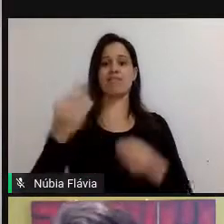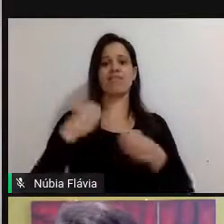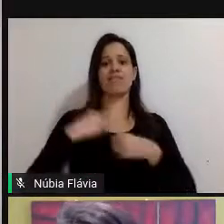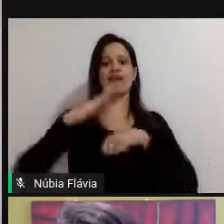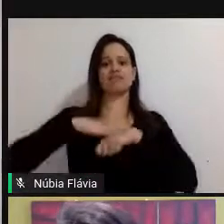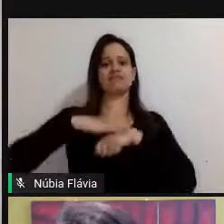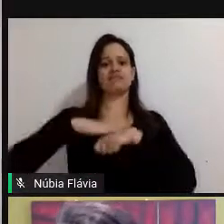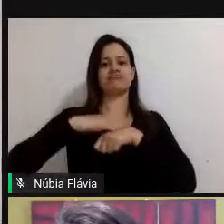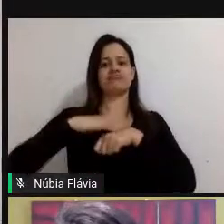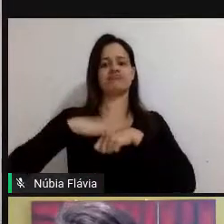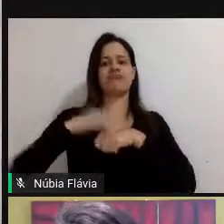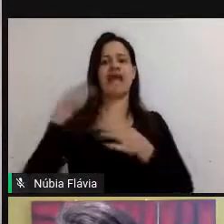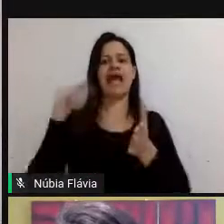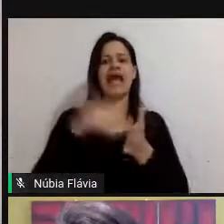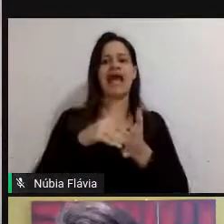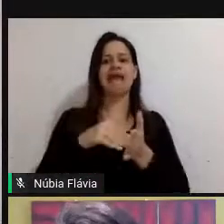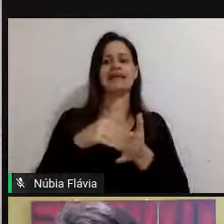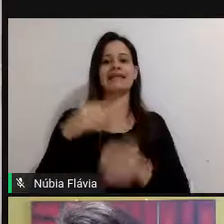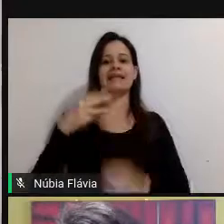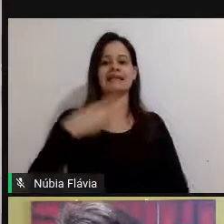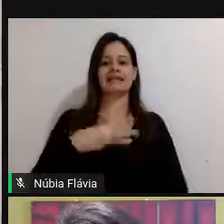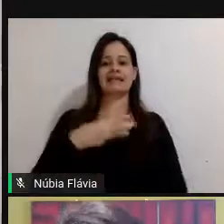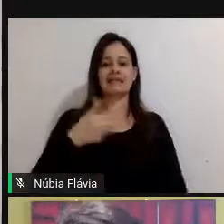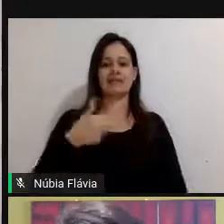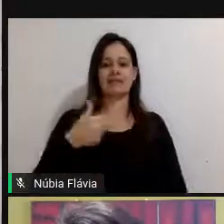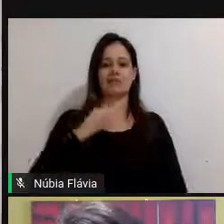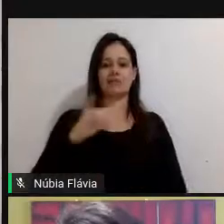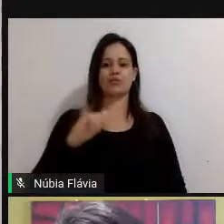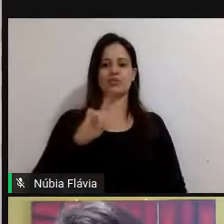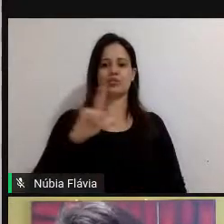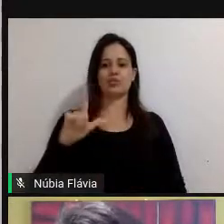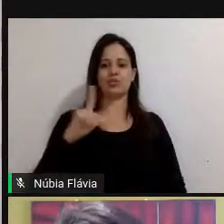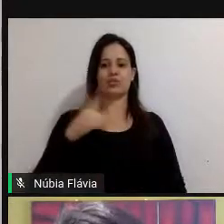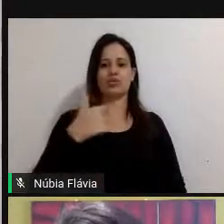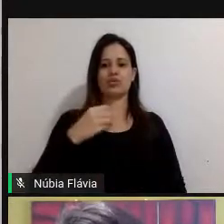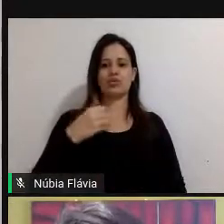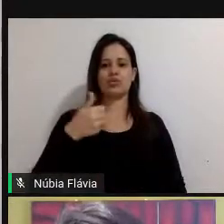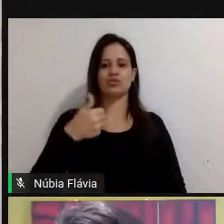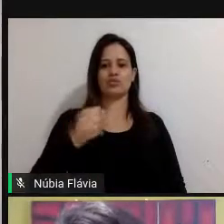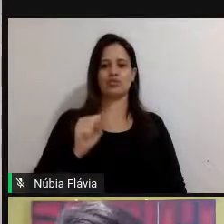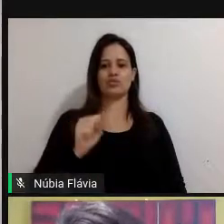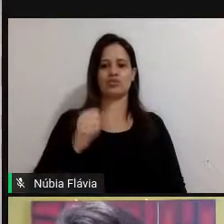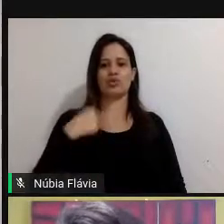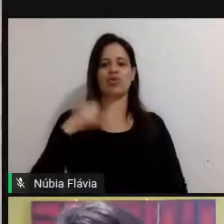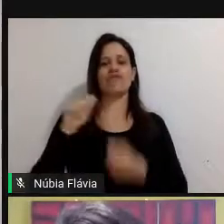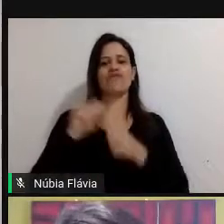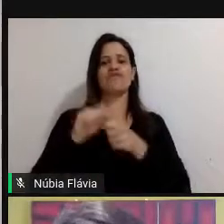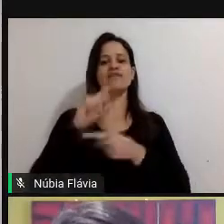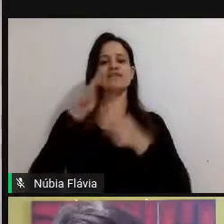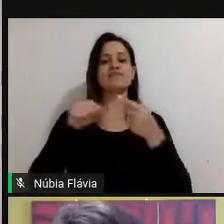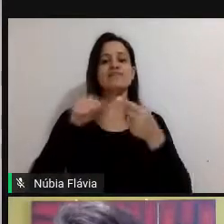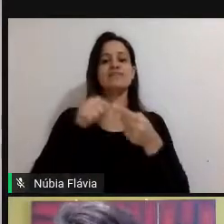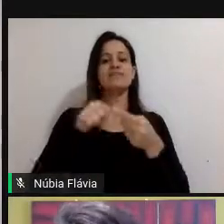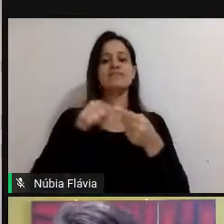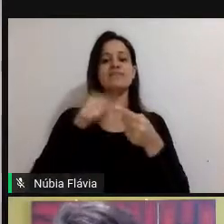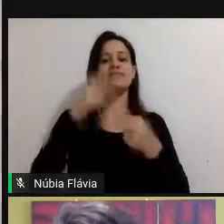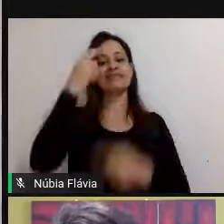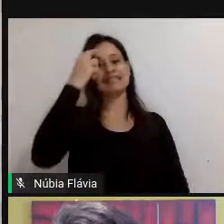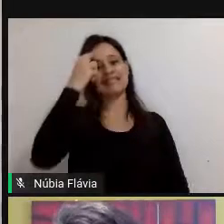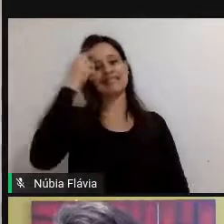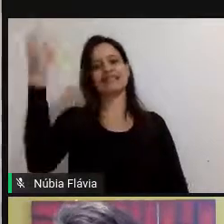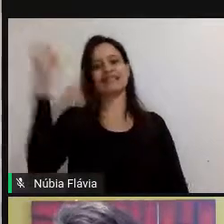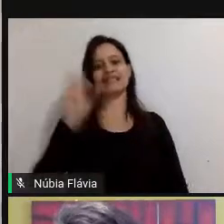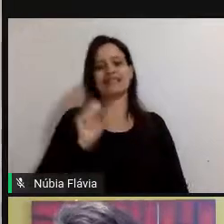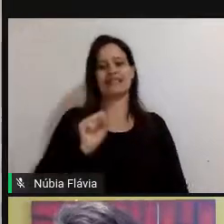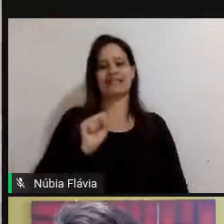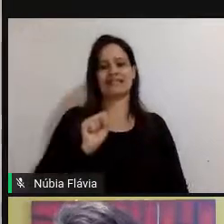que eu ia fazer isso até 31 de julho de 2018. Transformei numa meta smart, numa meta inteligente. Então, percebam, ó,